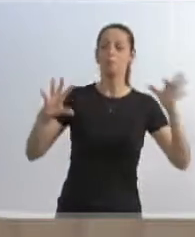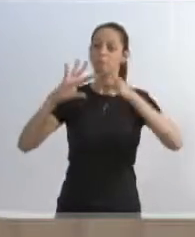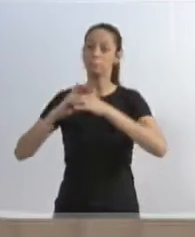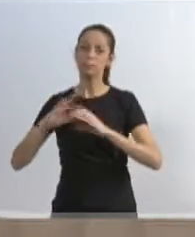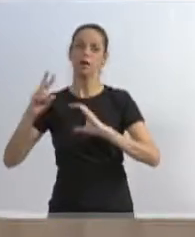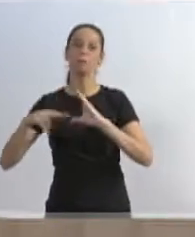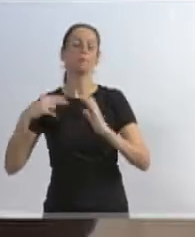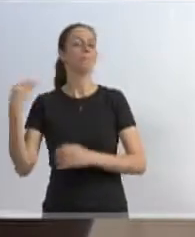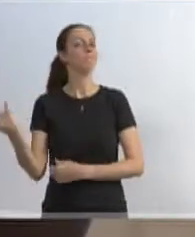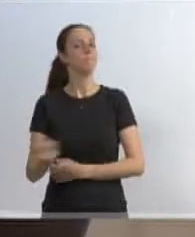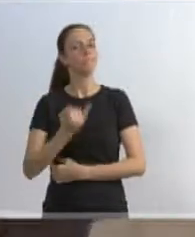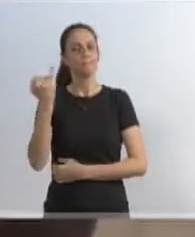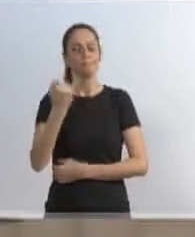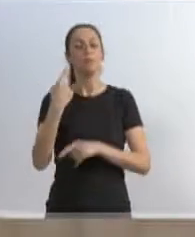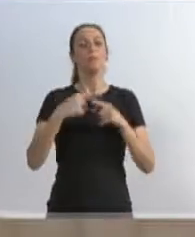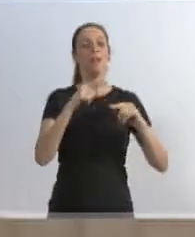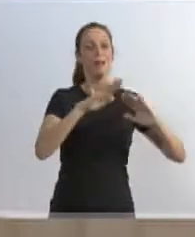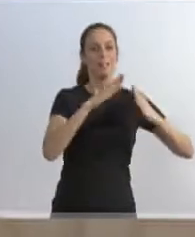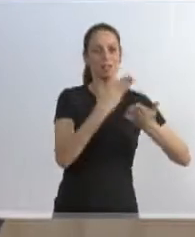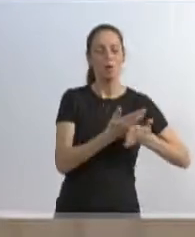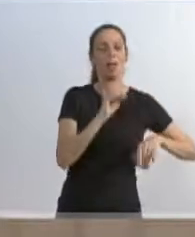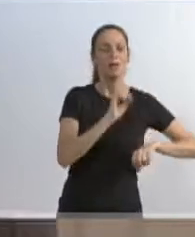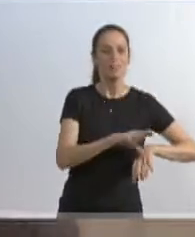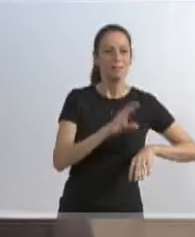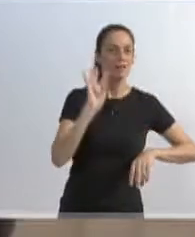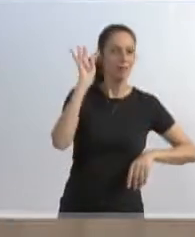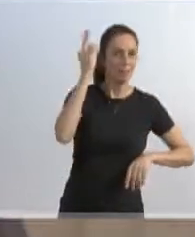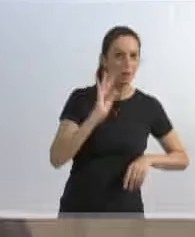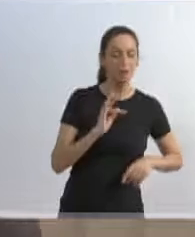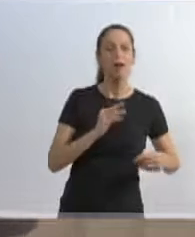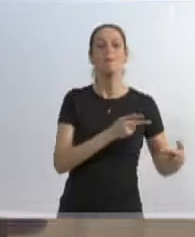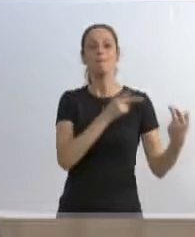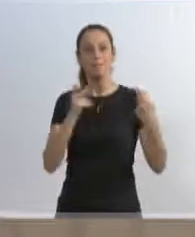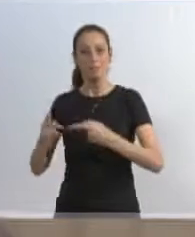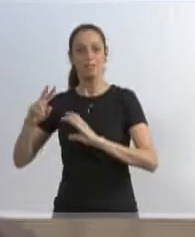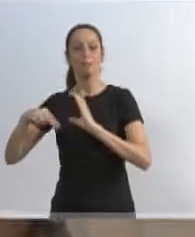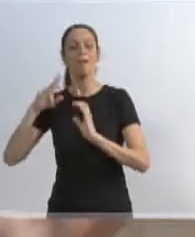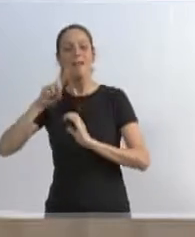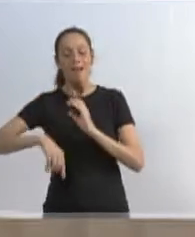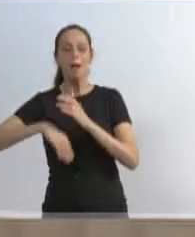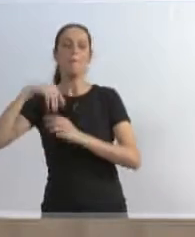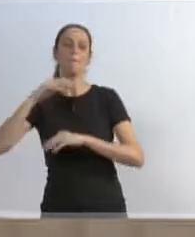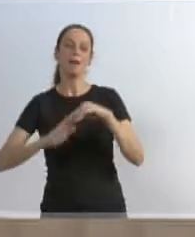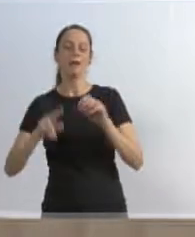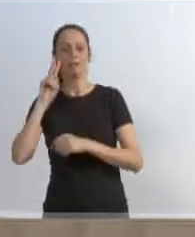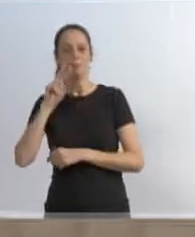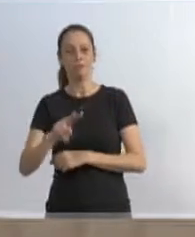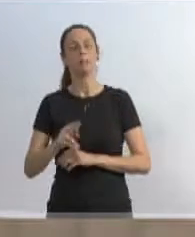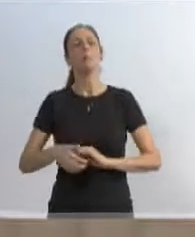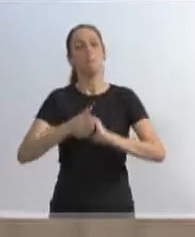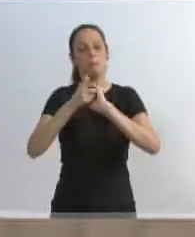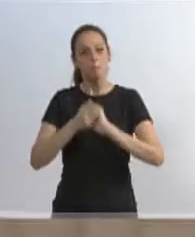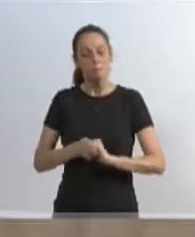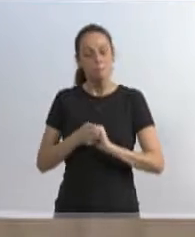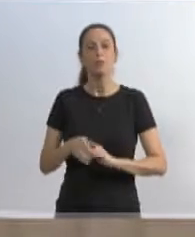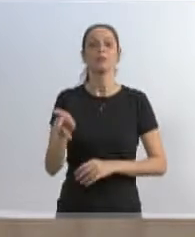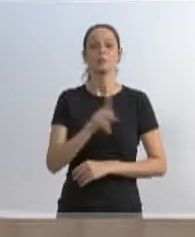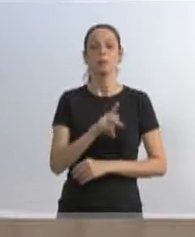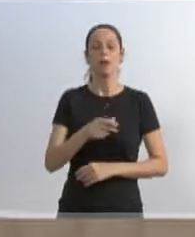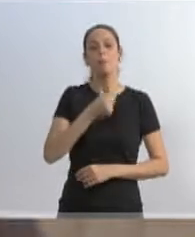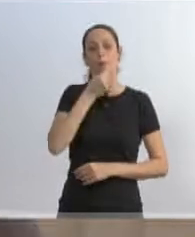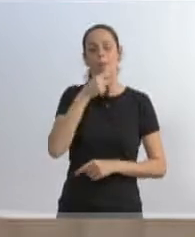lá fora unindo teoria com a prática e faça-se destaque pedido para que mais professores também pensa em formatar esse importantíssimo